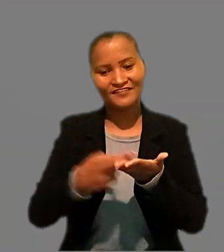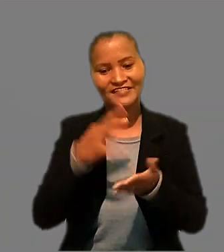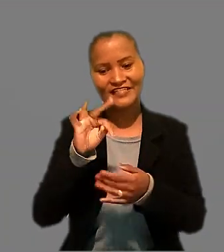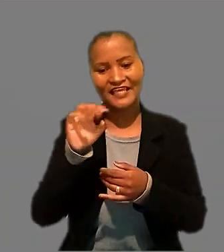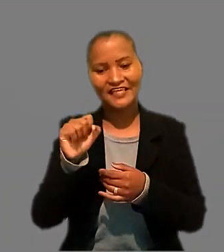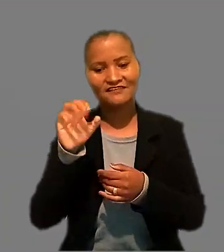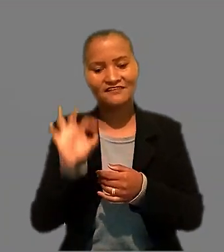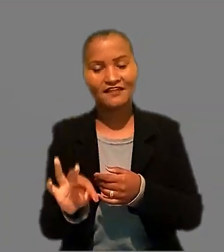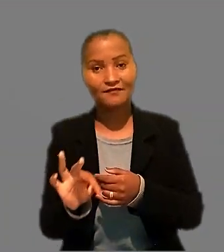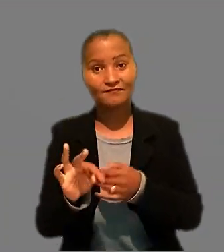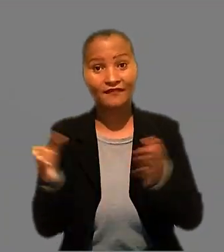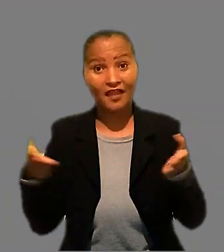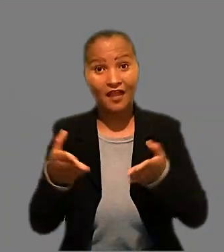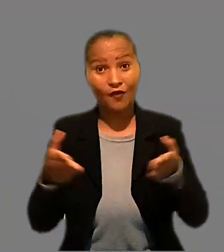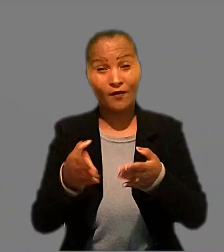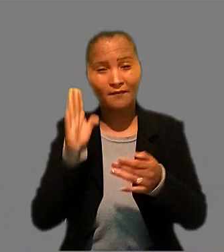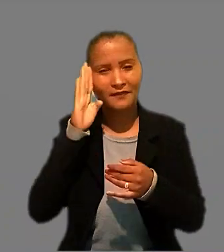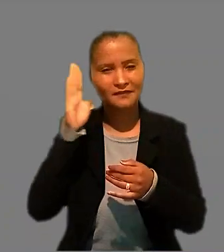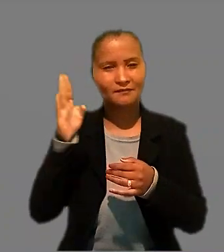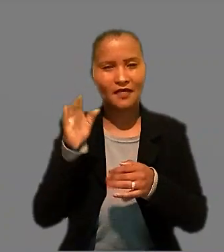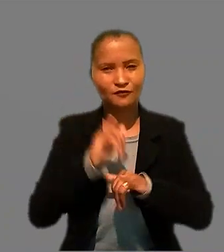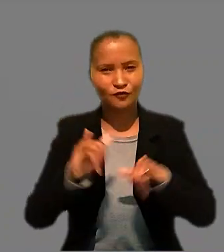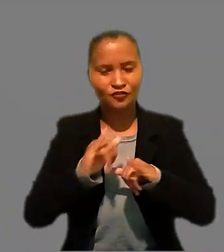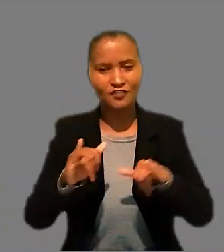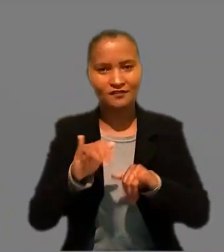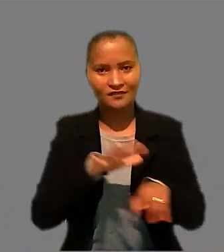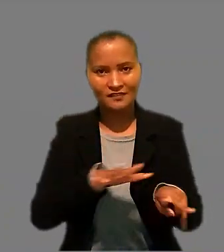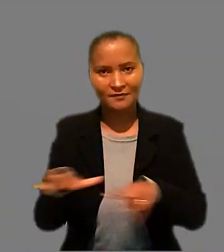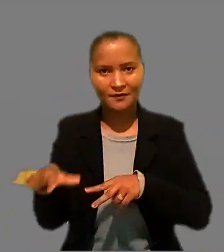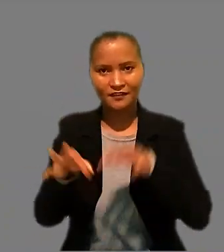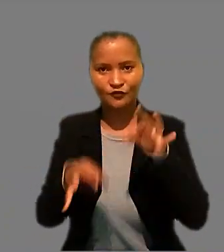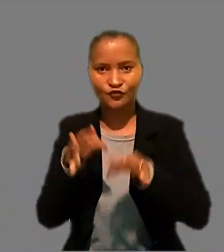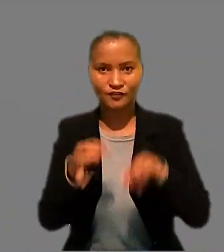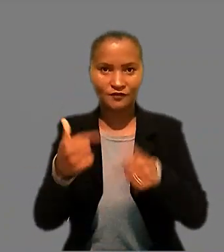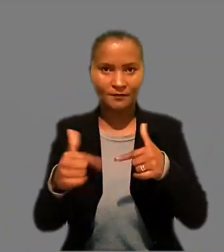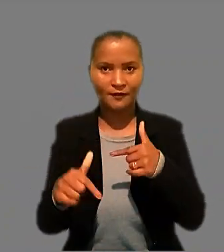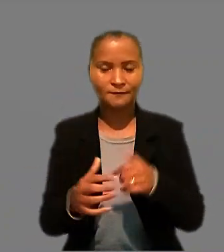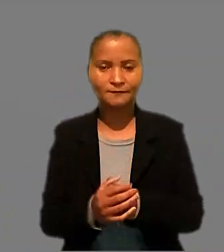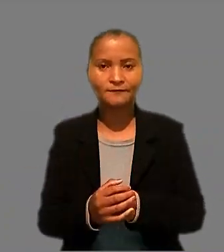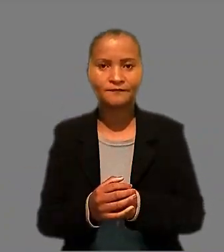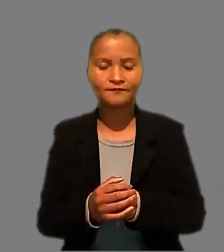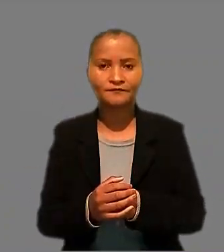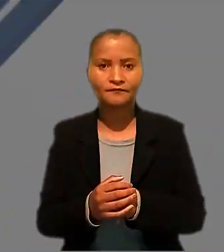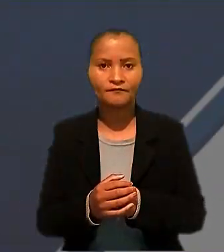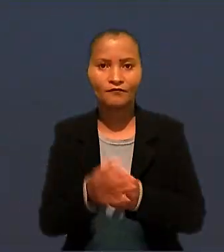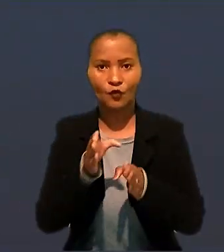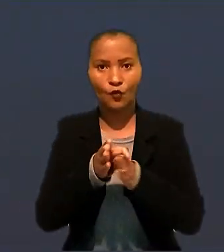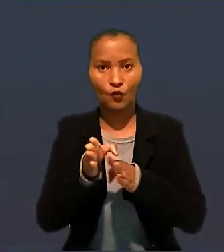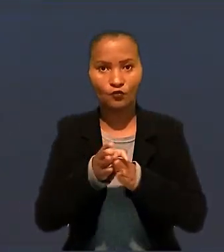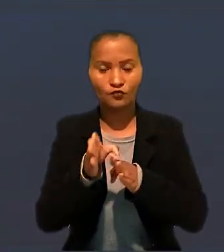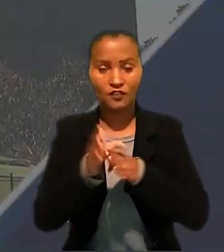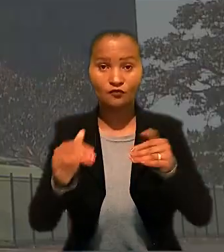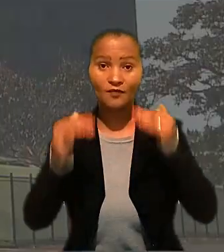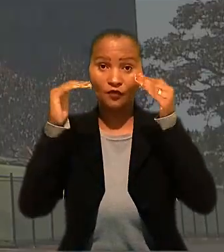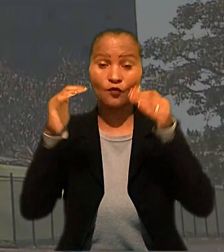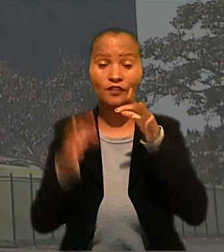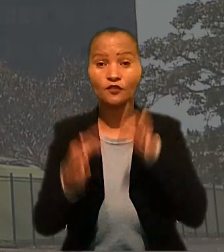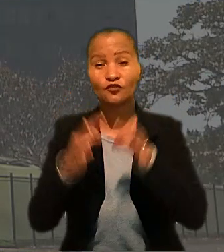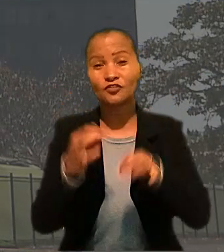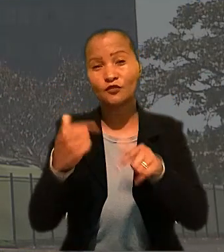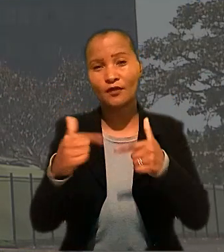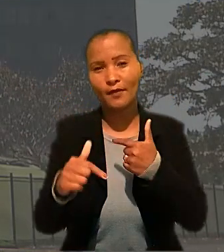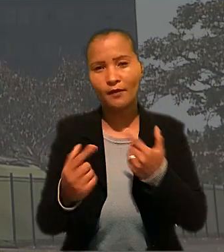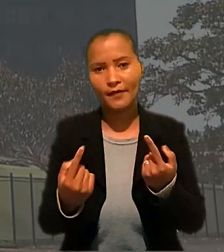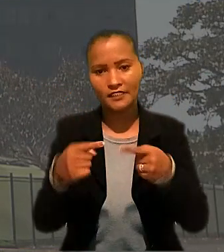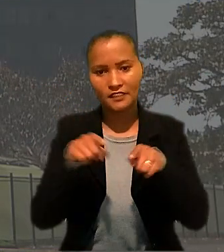Estamos de volta com Revista TST. Fique agora com os destaques da semana na Justiça do Trabalho. O Conselho Superior